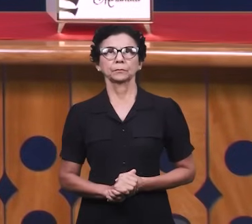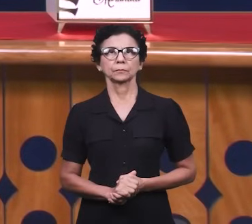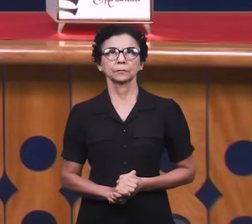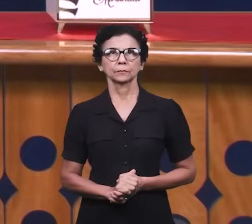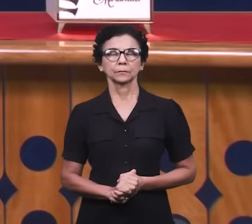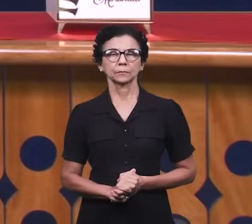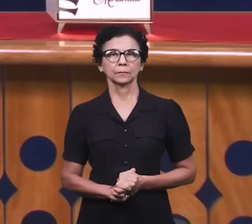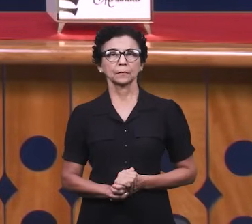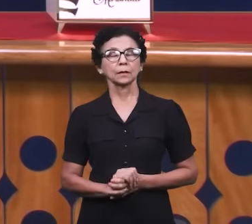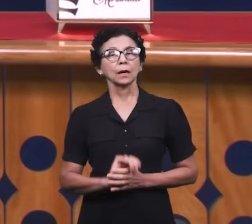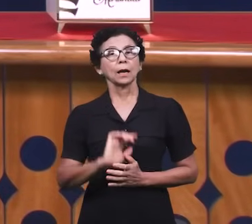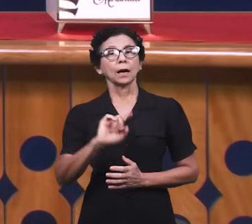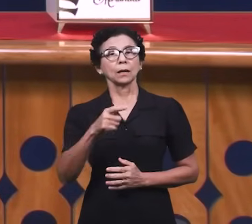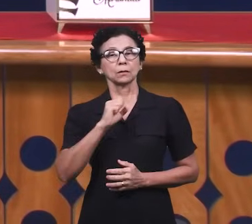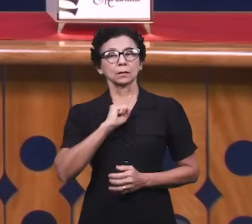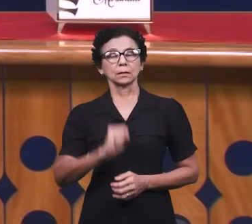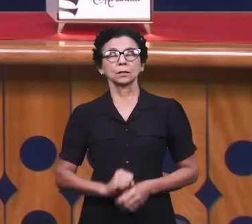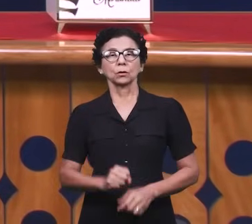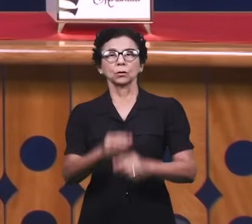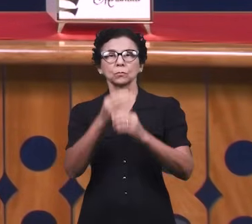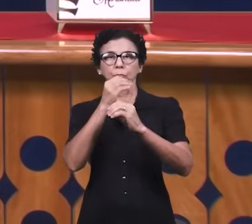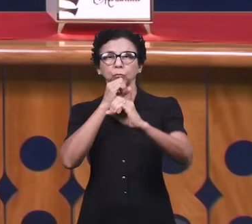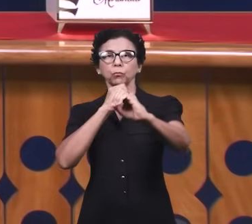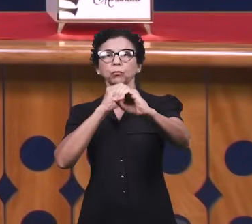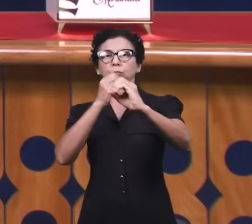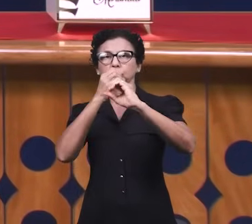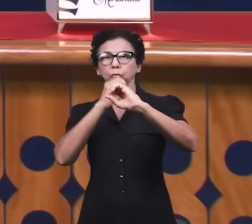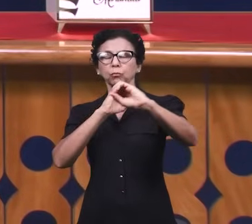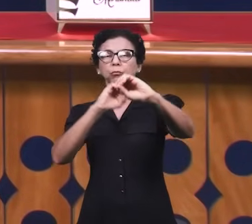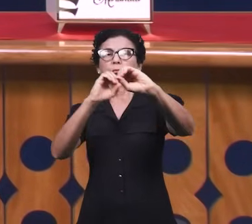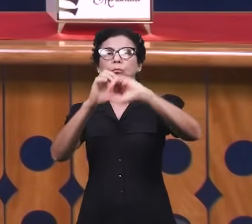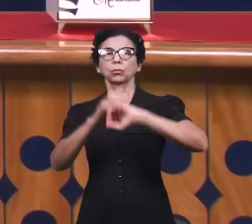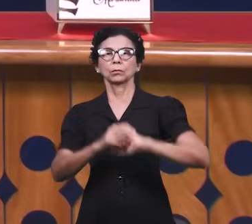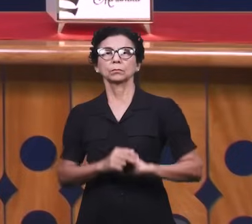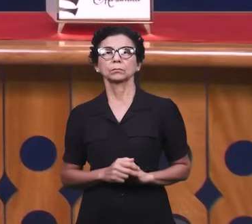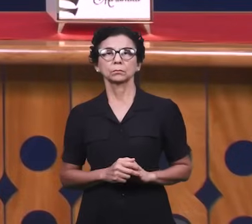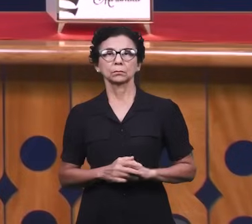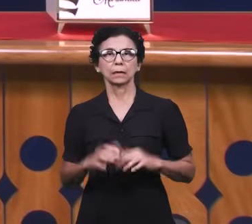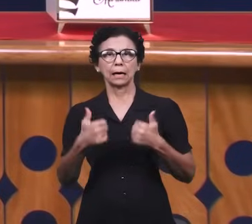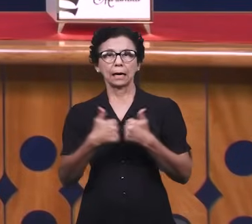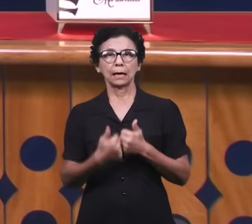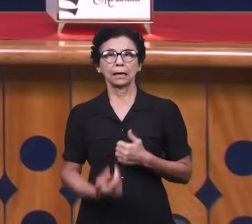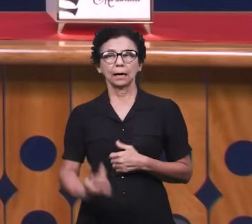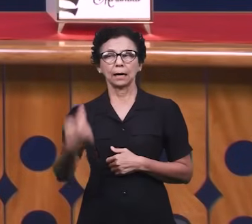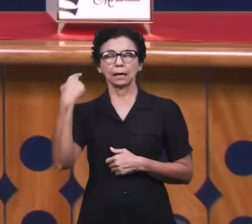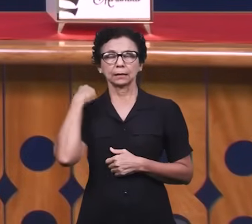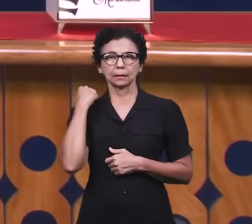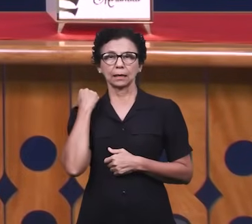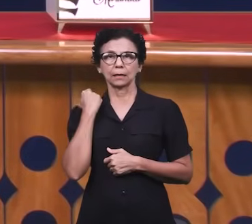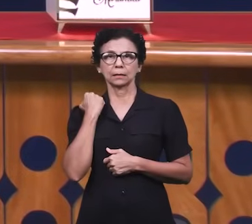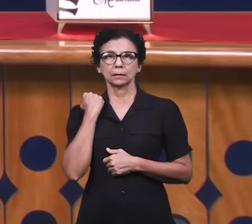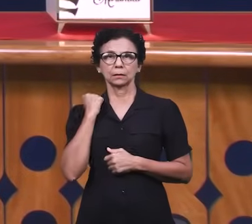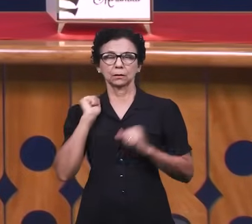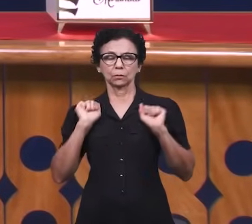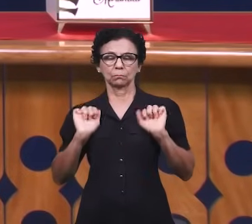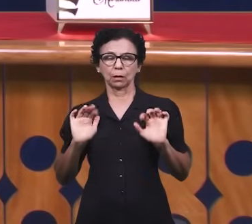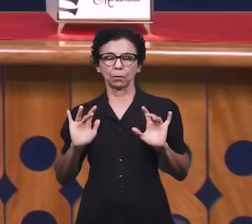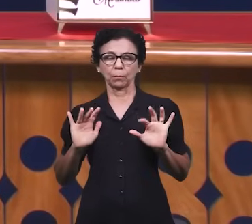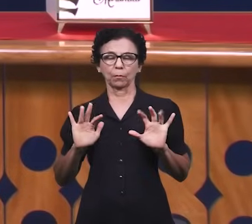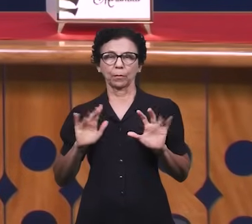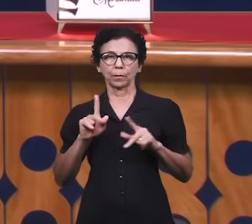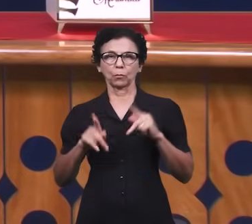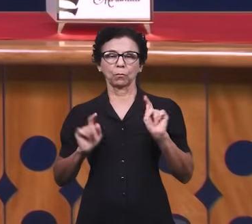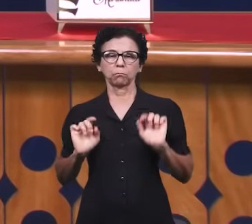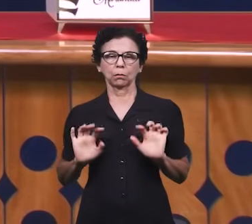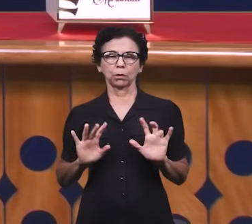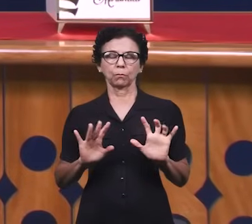sacerdotes que tocavam as buzinas, depois a arca e o restante do povo vinha atrás. Porque Deus mandou que levasse a